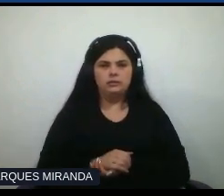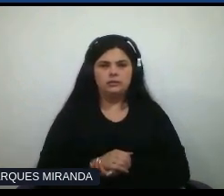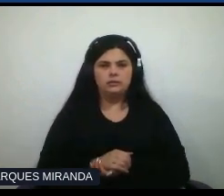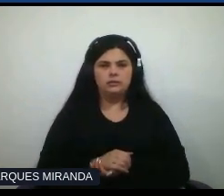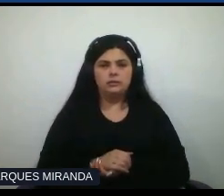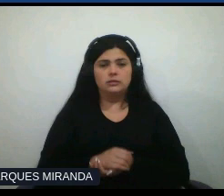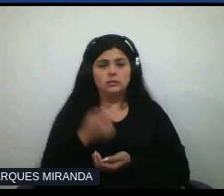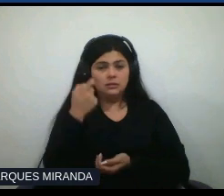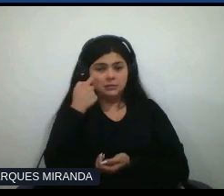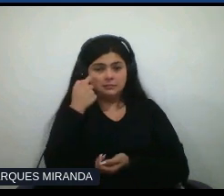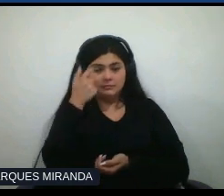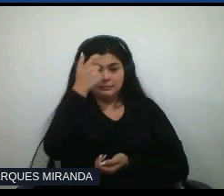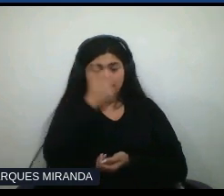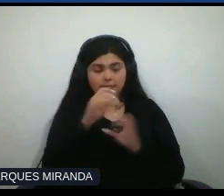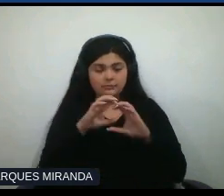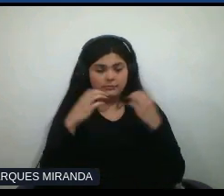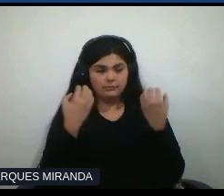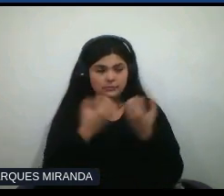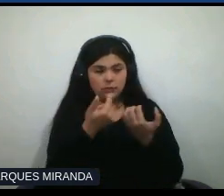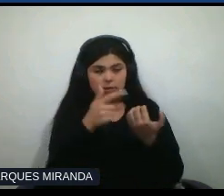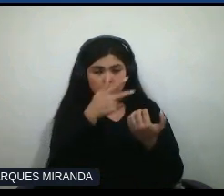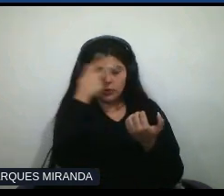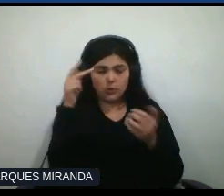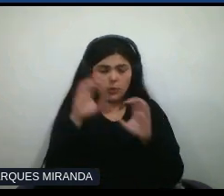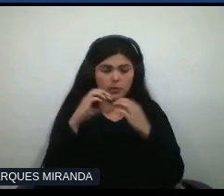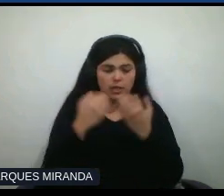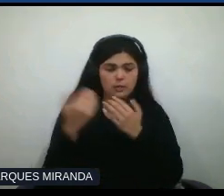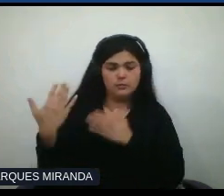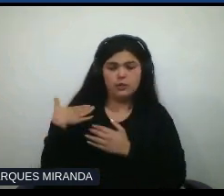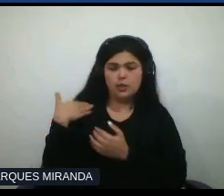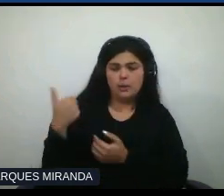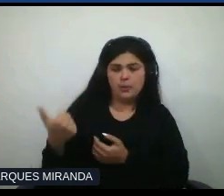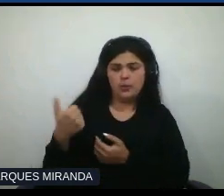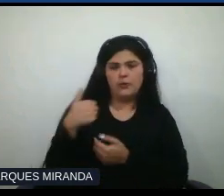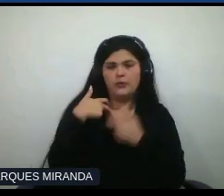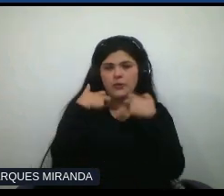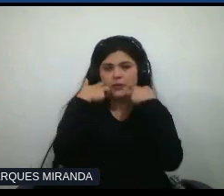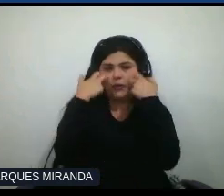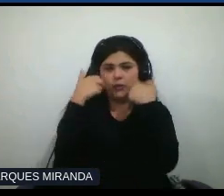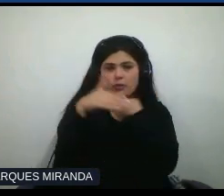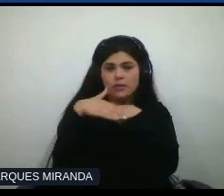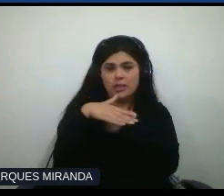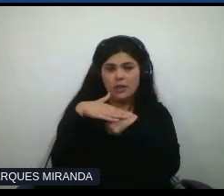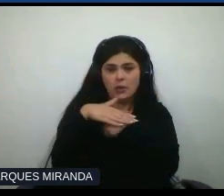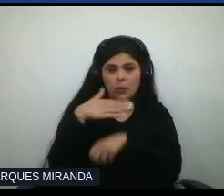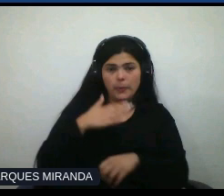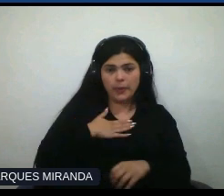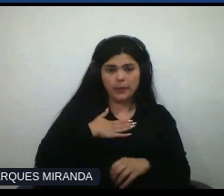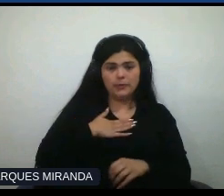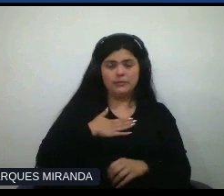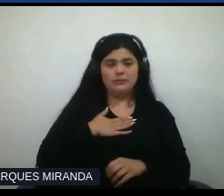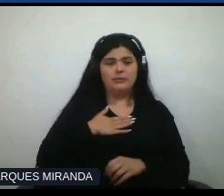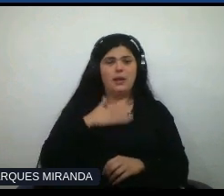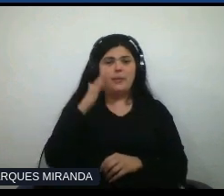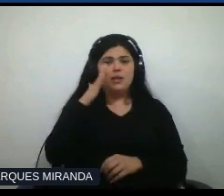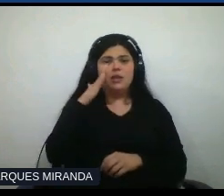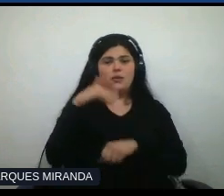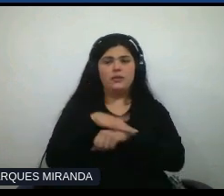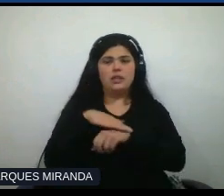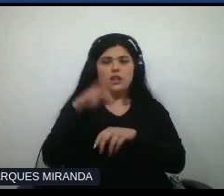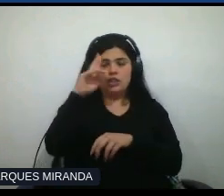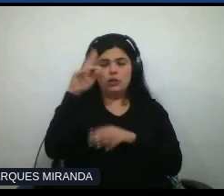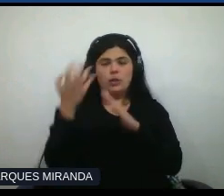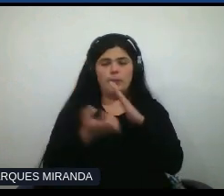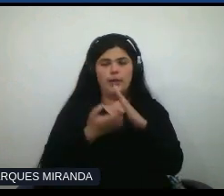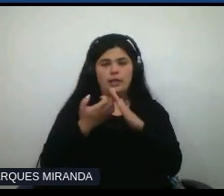pensa, se eu que sou da comunidade e outra pessoa da comunidade lá que me abordou estava com vergonha de falar comigo, imagine que falar com um diretor de uma empresa.